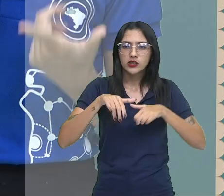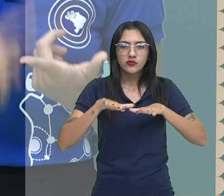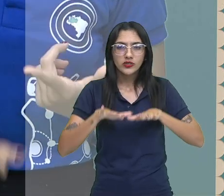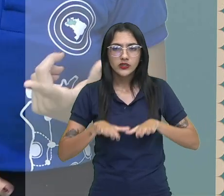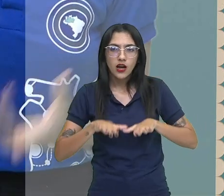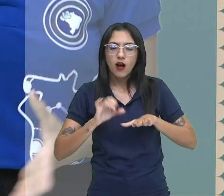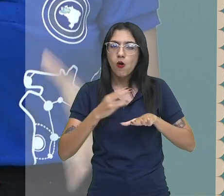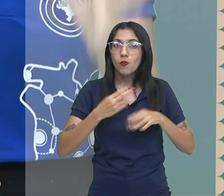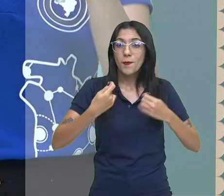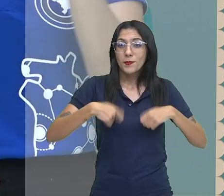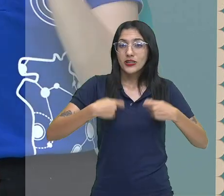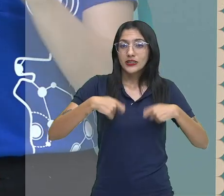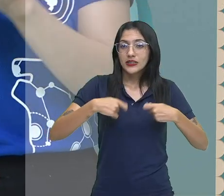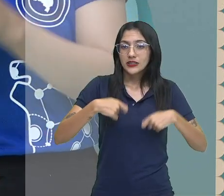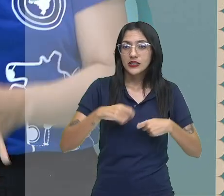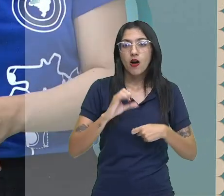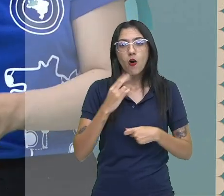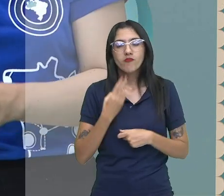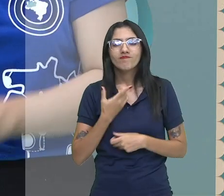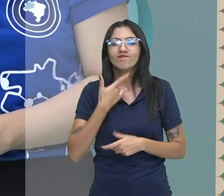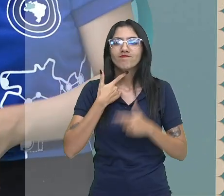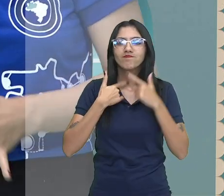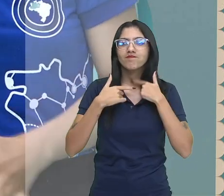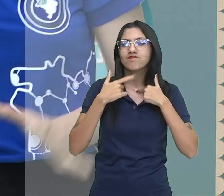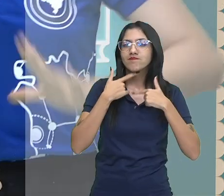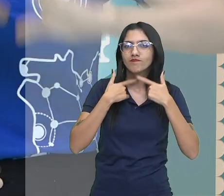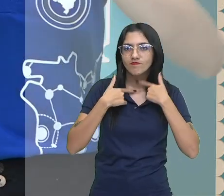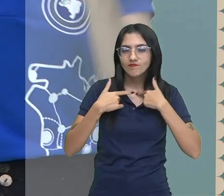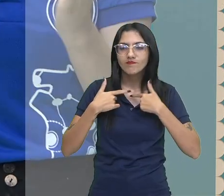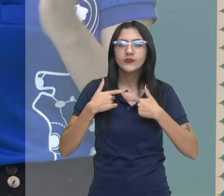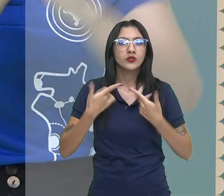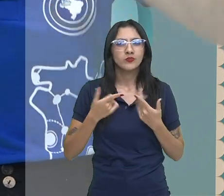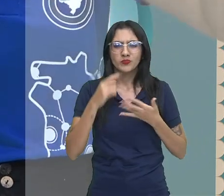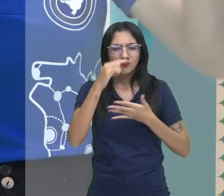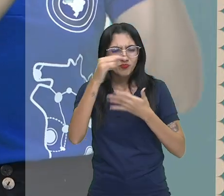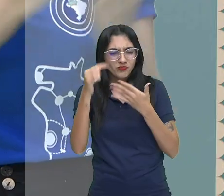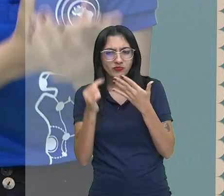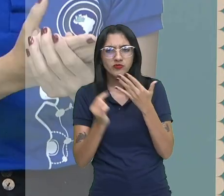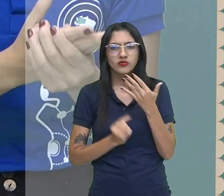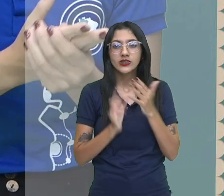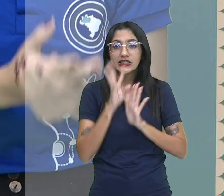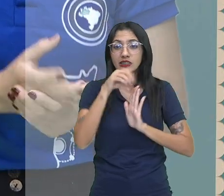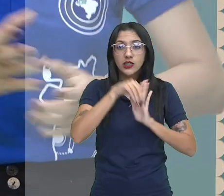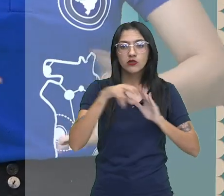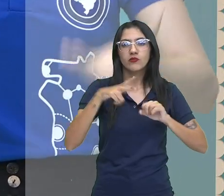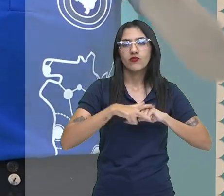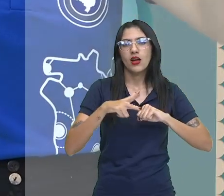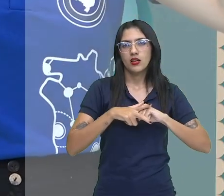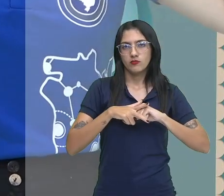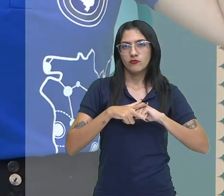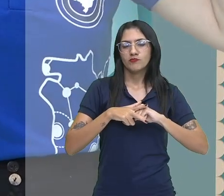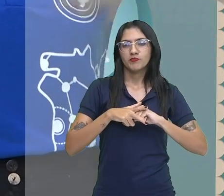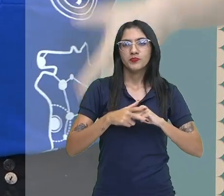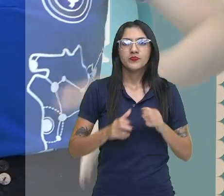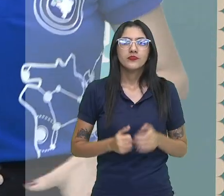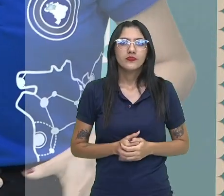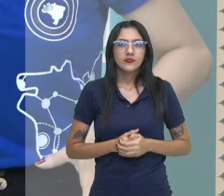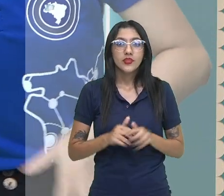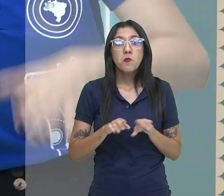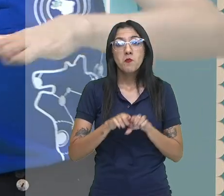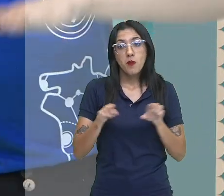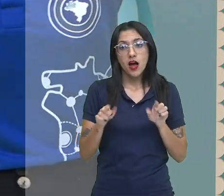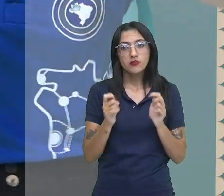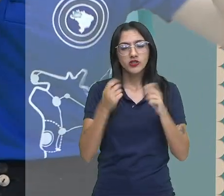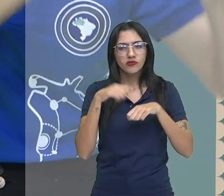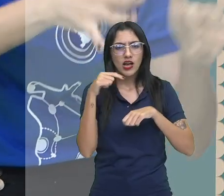uma necessidade, um desejo, tá bom? Tudo isso dentro do verbo. Só que para ele ser